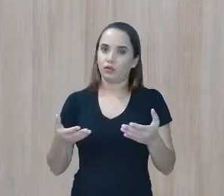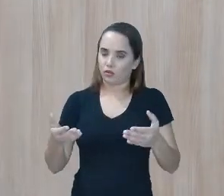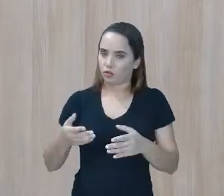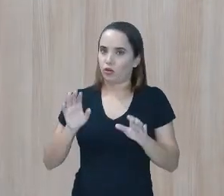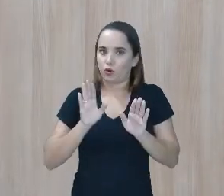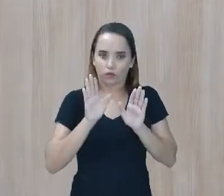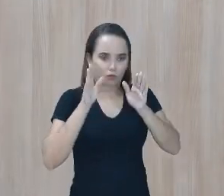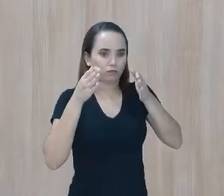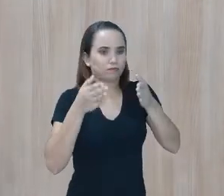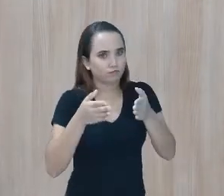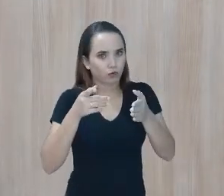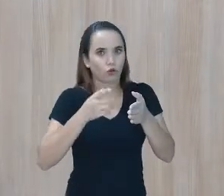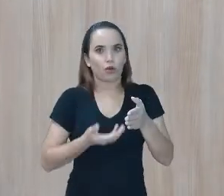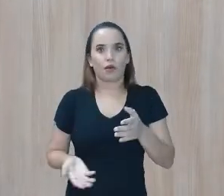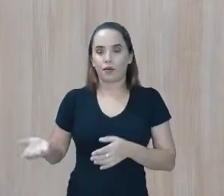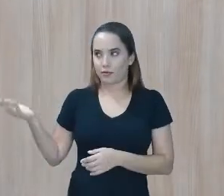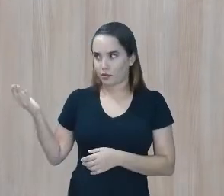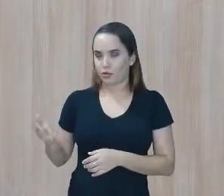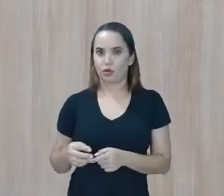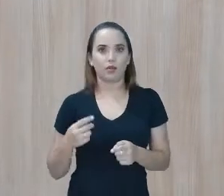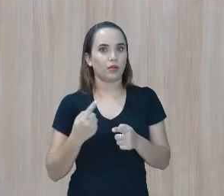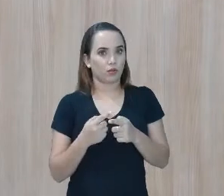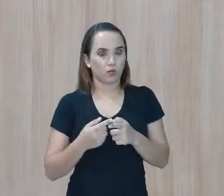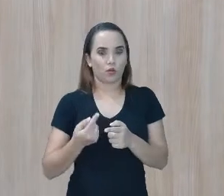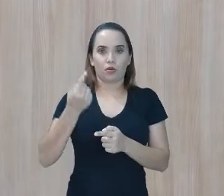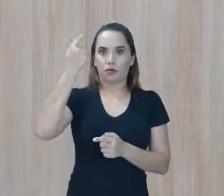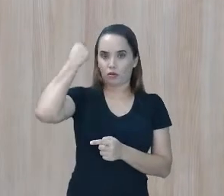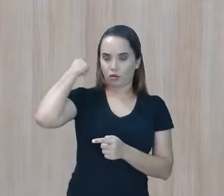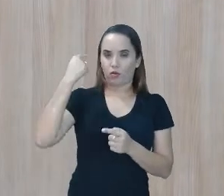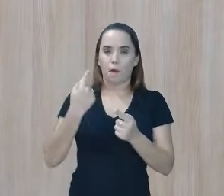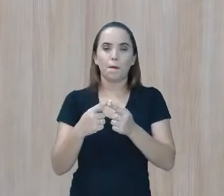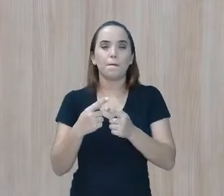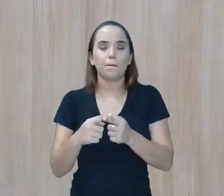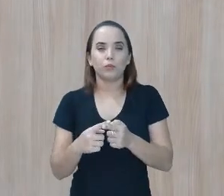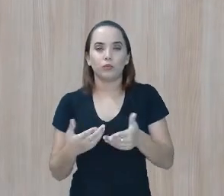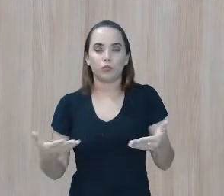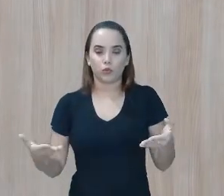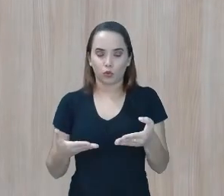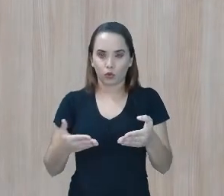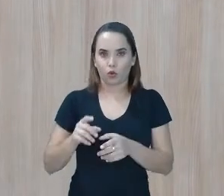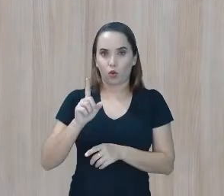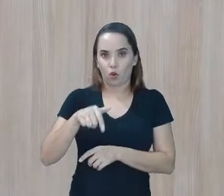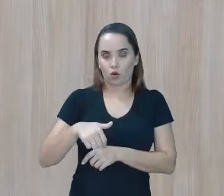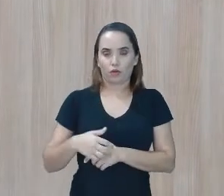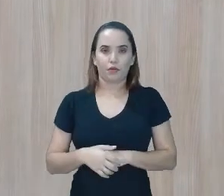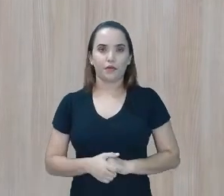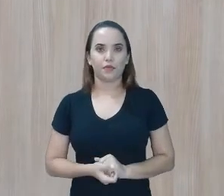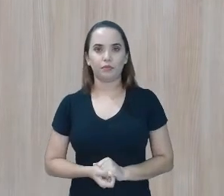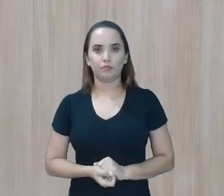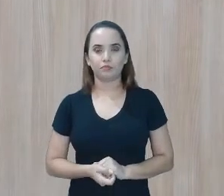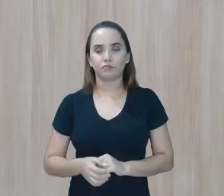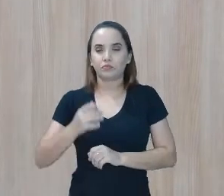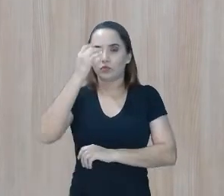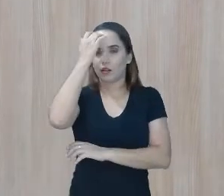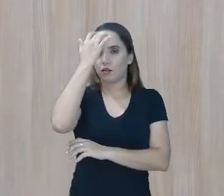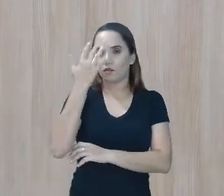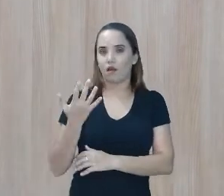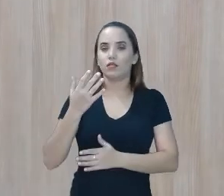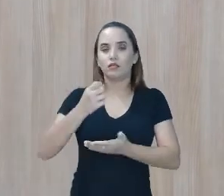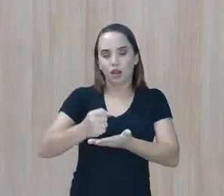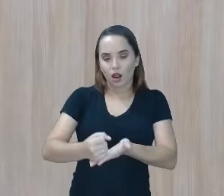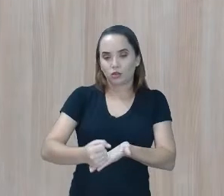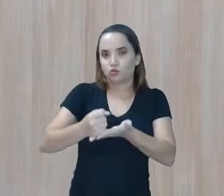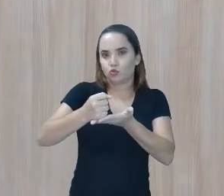mais nessa maneira do que fiz nas aulas anteriores, porque essa forma que a gente vai utilizar agora, ela facilita